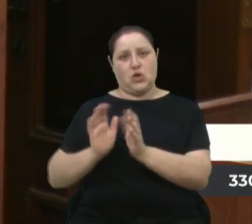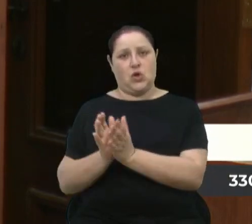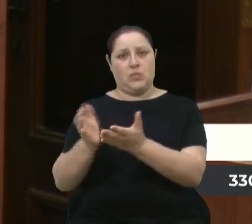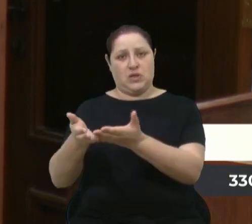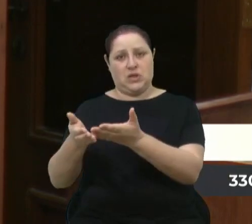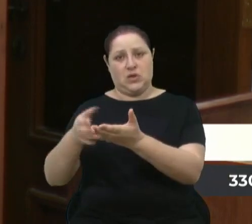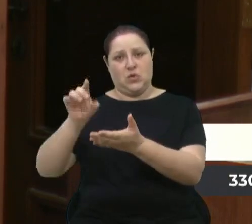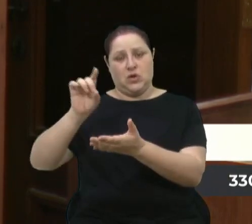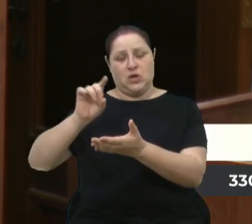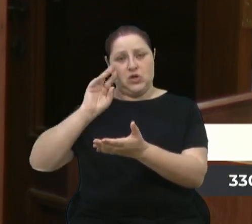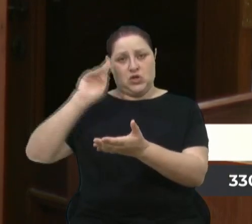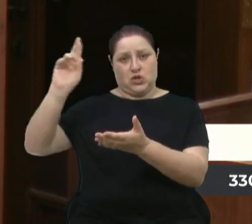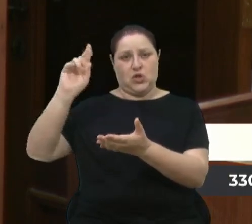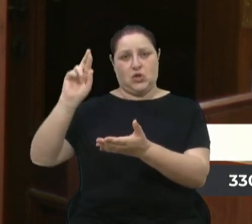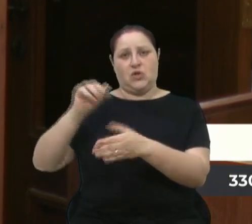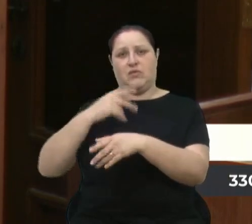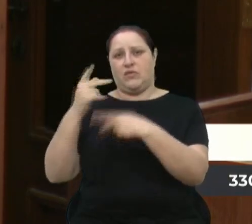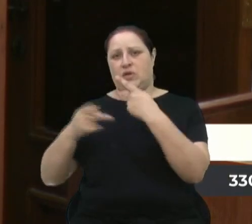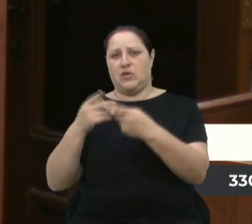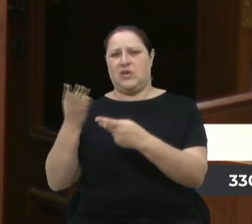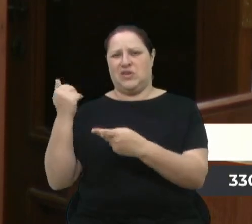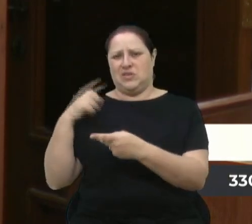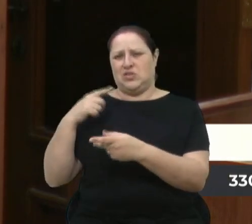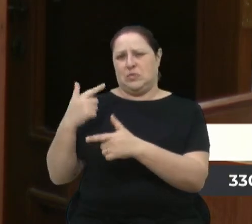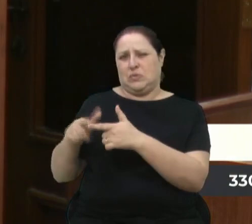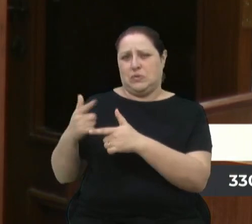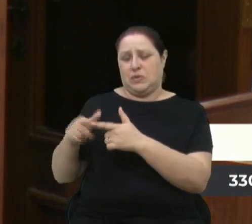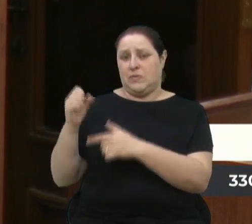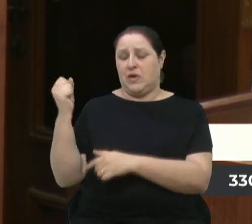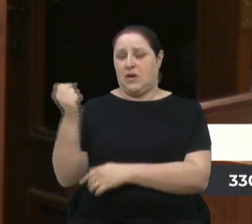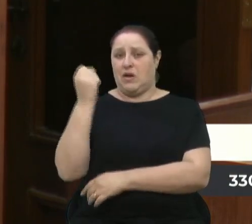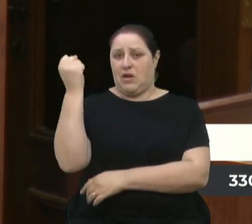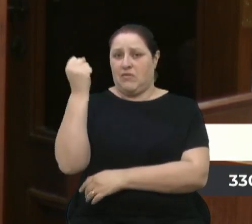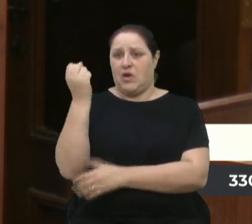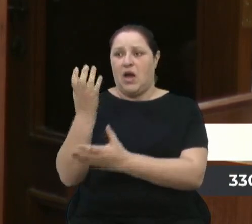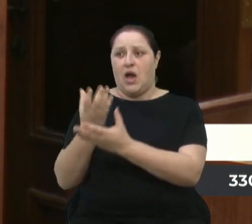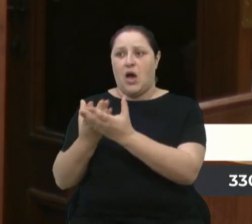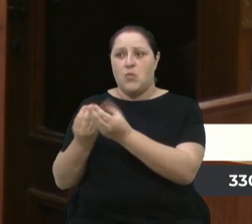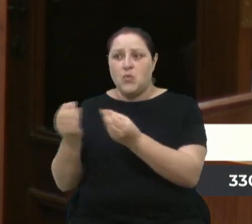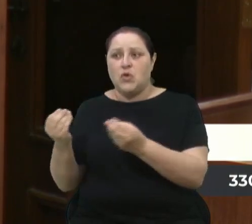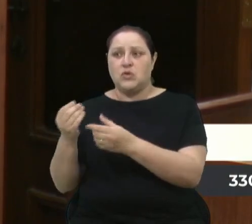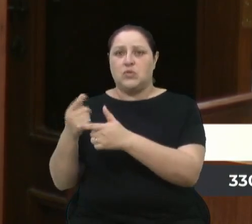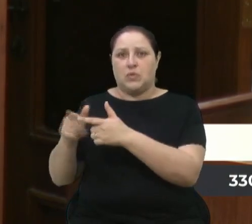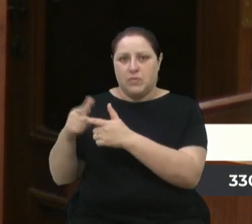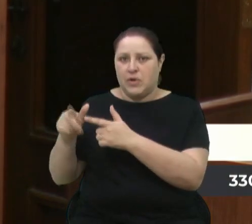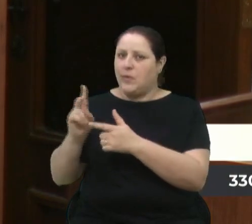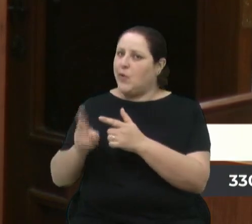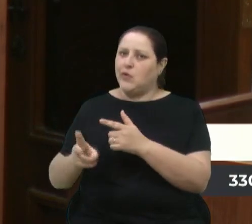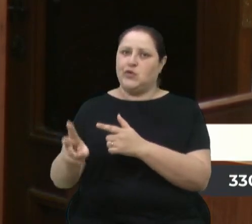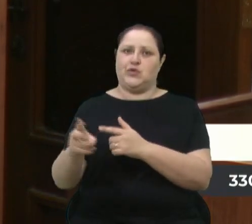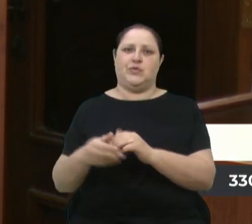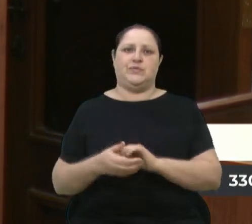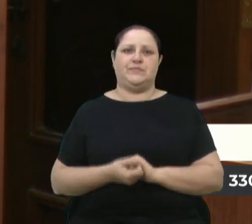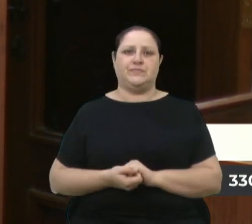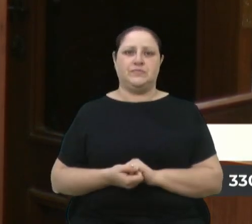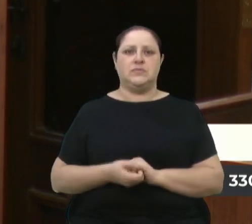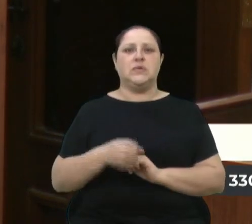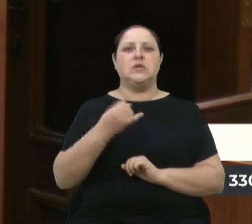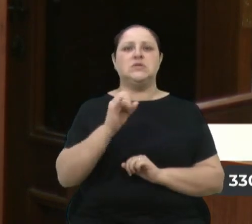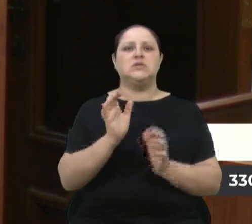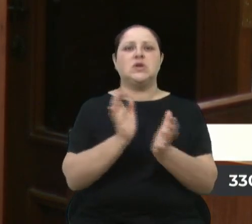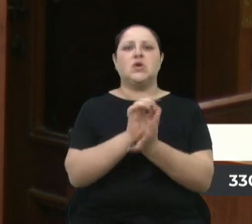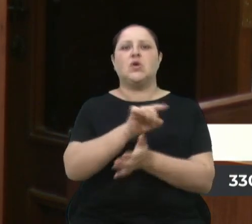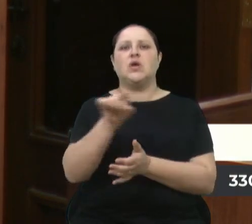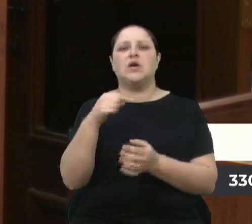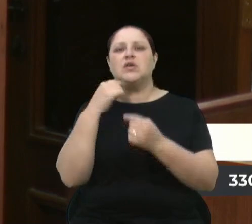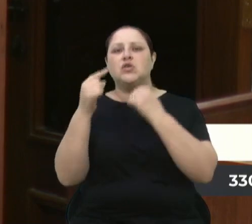nós tínhamos problemas homéricos que muitos continuam. Então, eu quero tratar, e os colegas que tiverem dúvida, se não